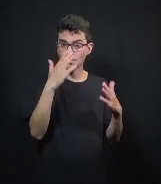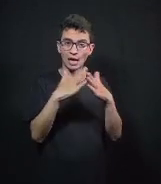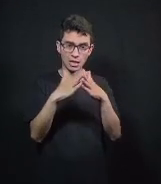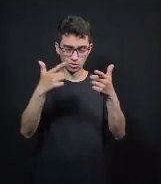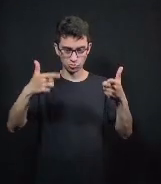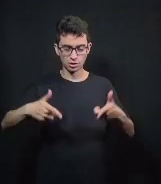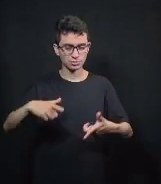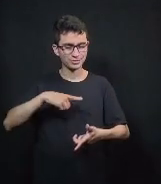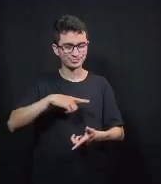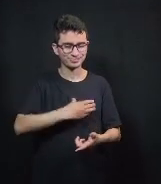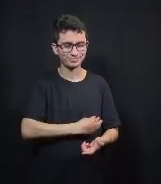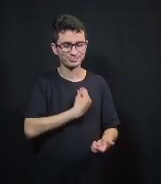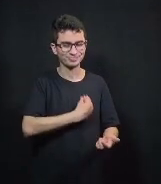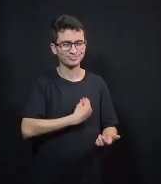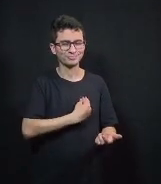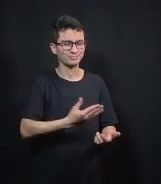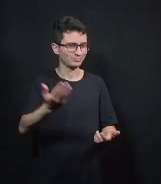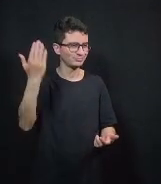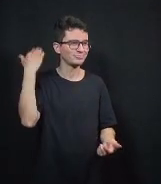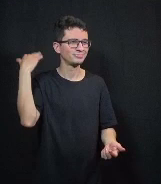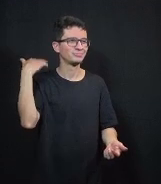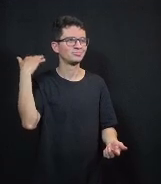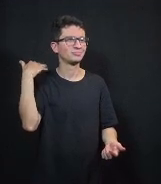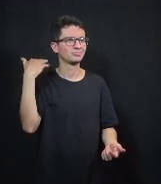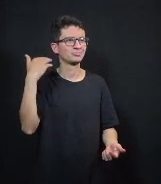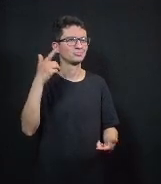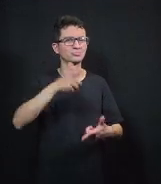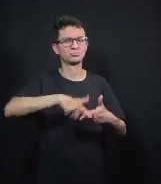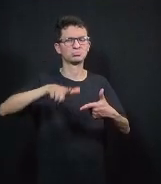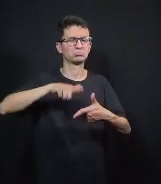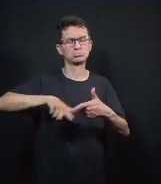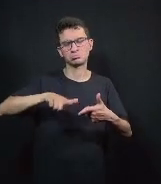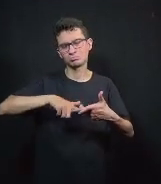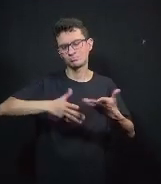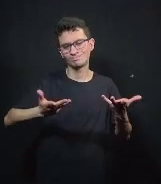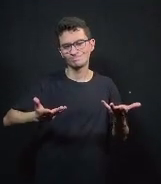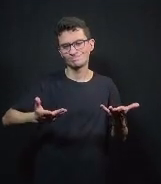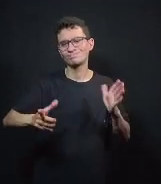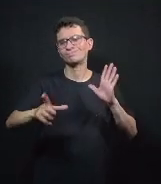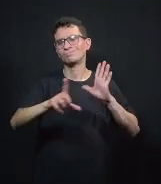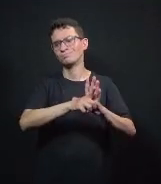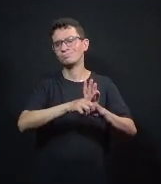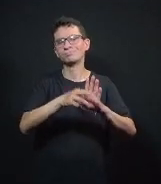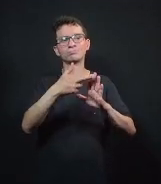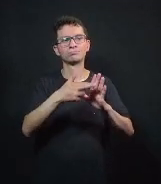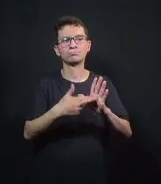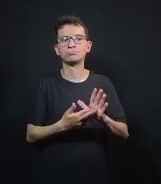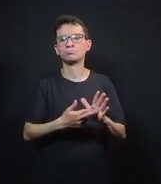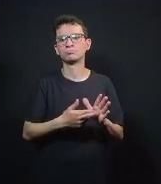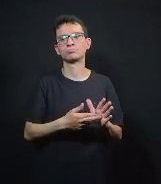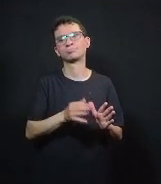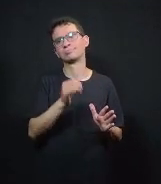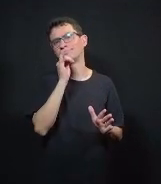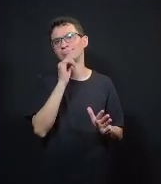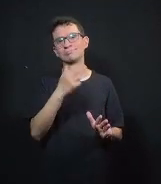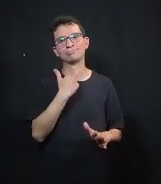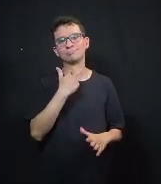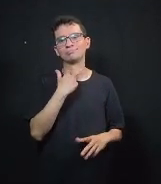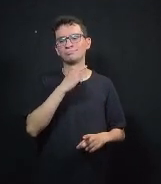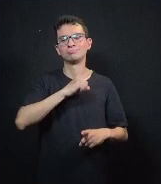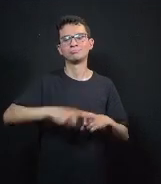você, por conta de uma questão burocrática das leis, você não podia ter um hospital, você tinha que